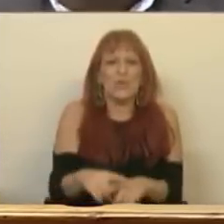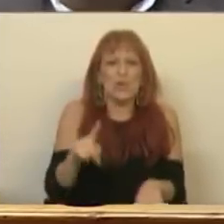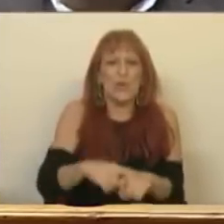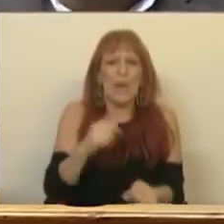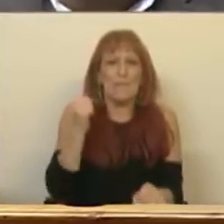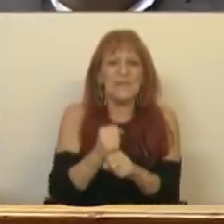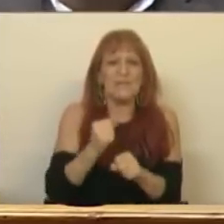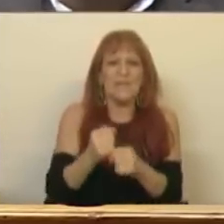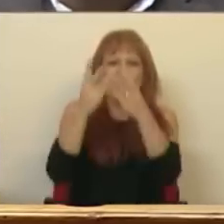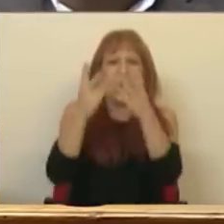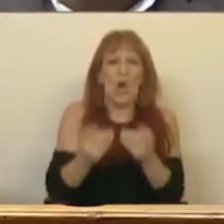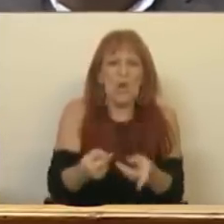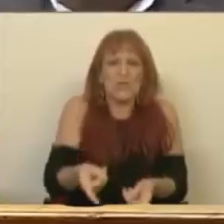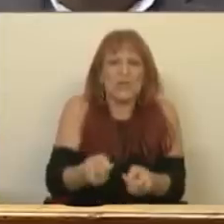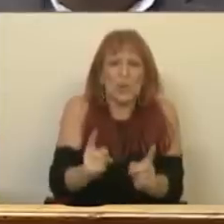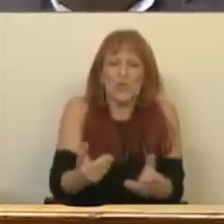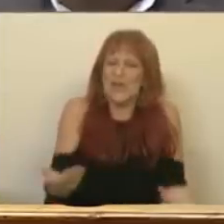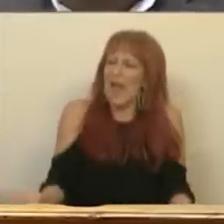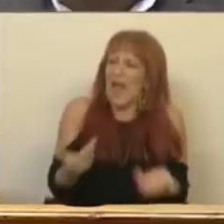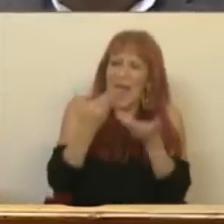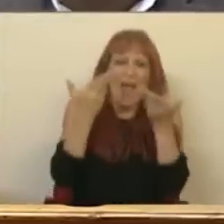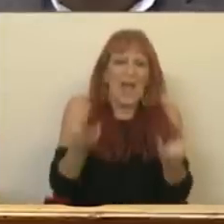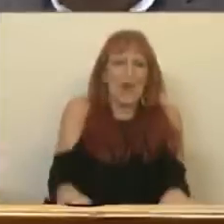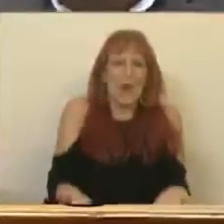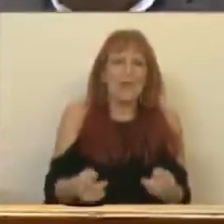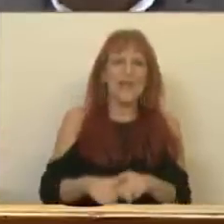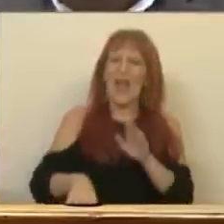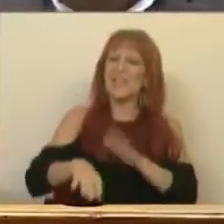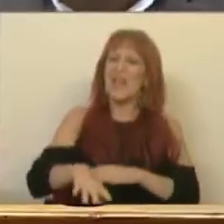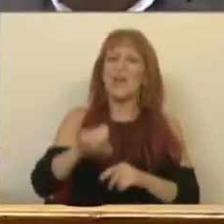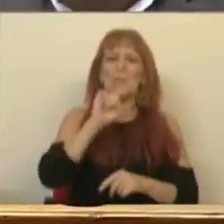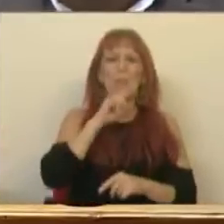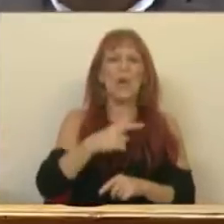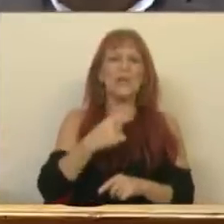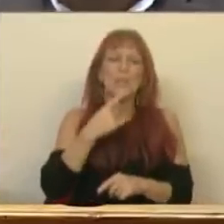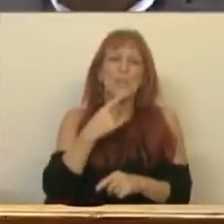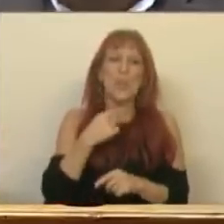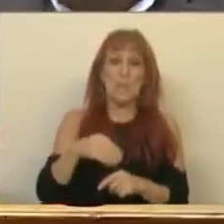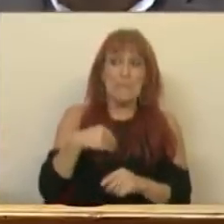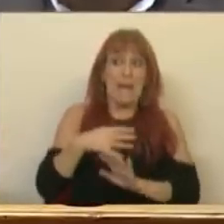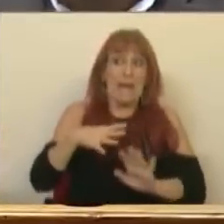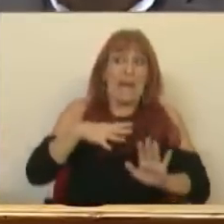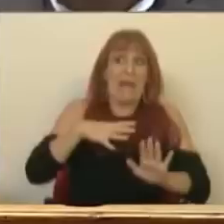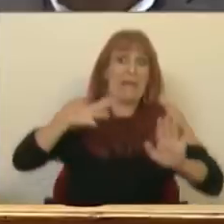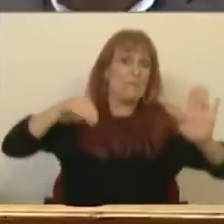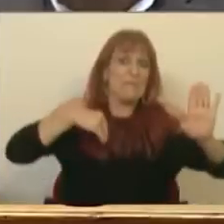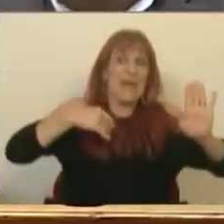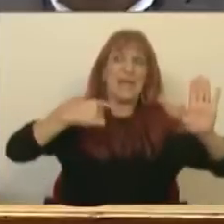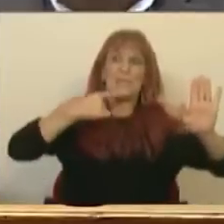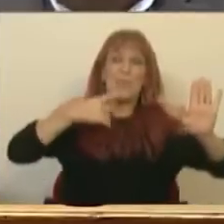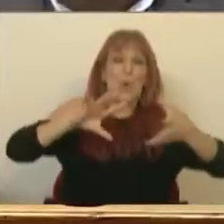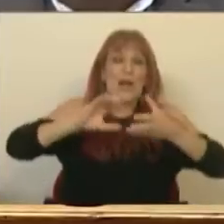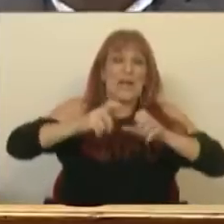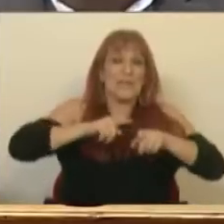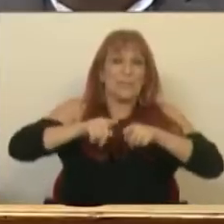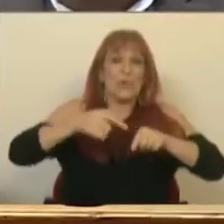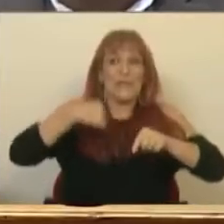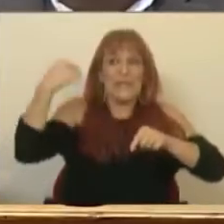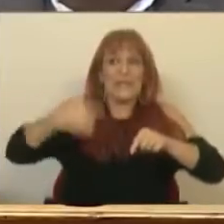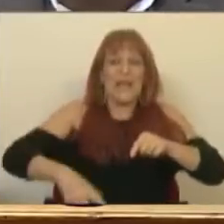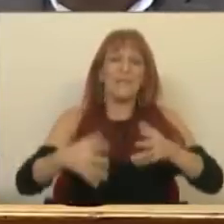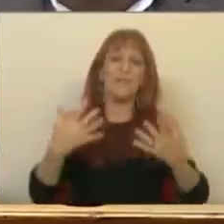o tempo de serviço contado e chegados aqui a direita pode ter tido muito medo muito medo da crise política